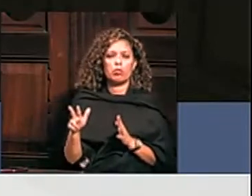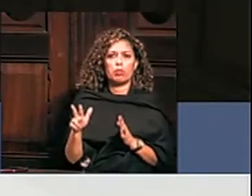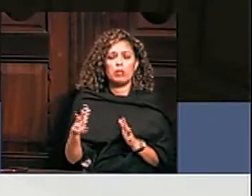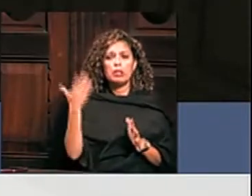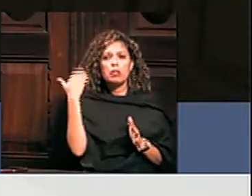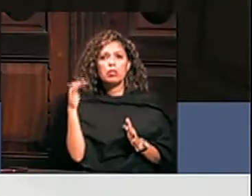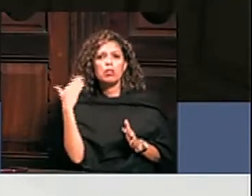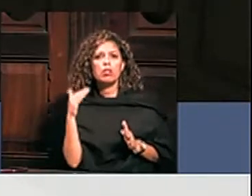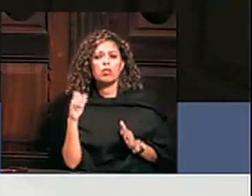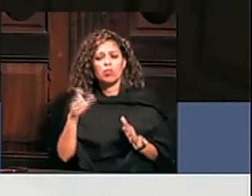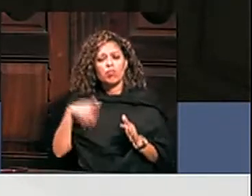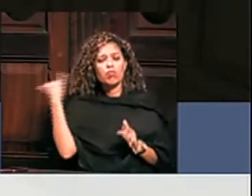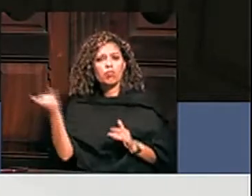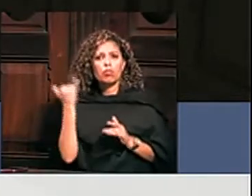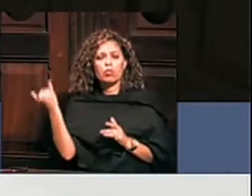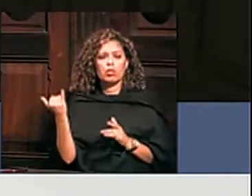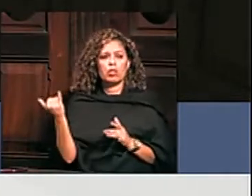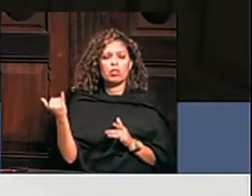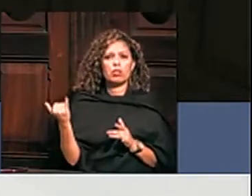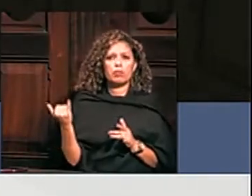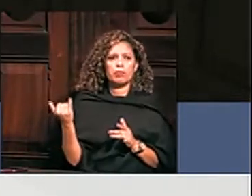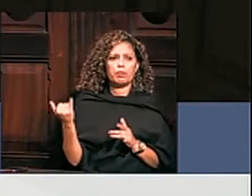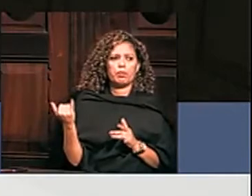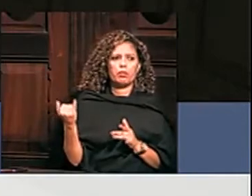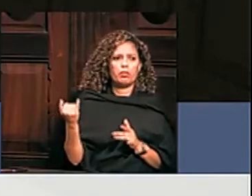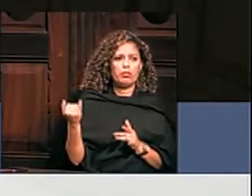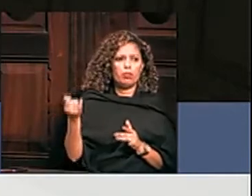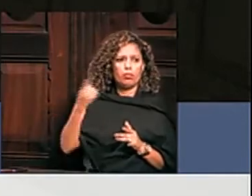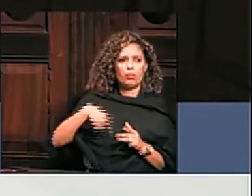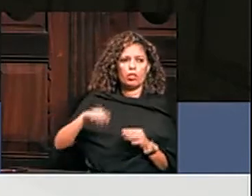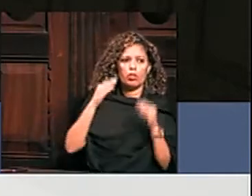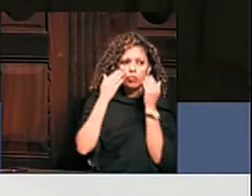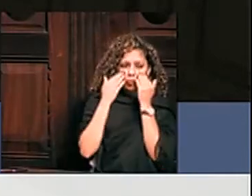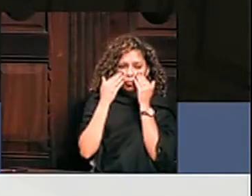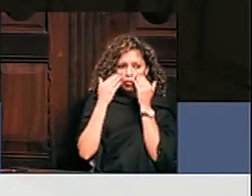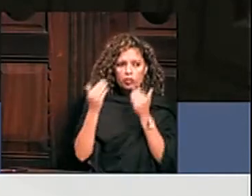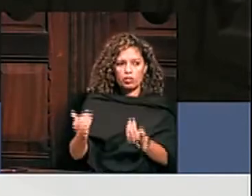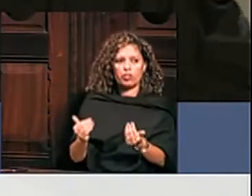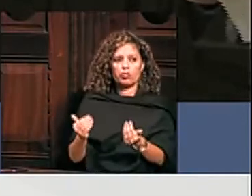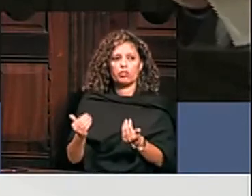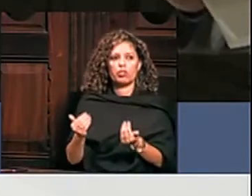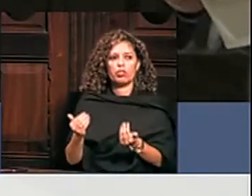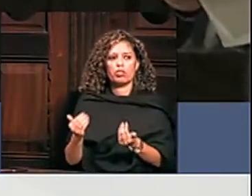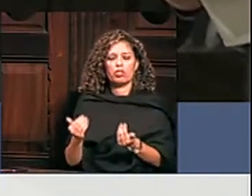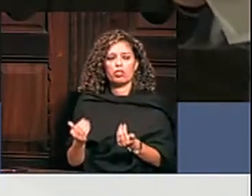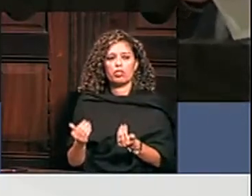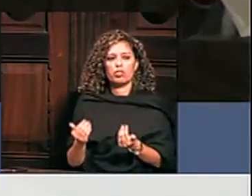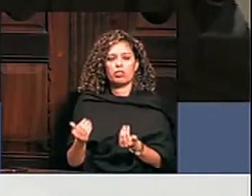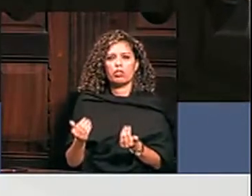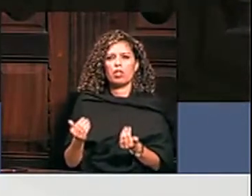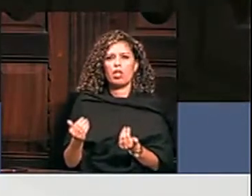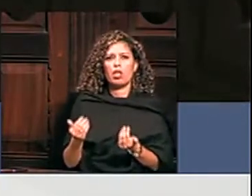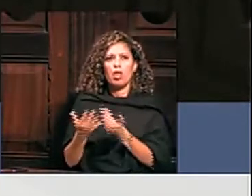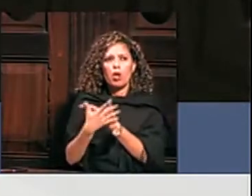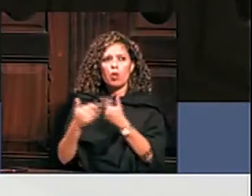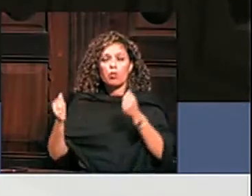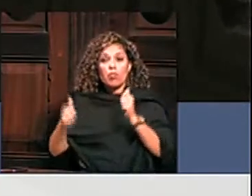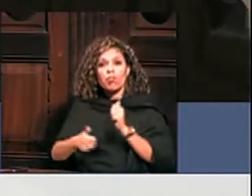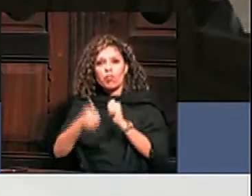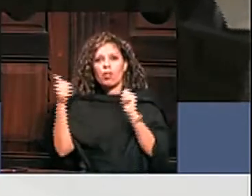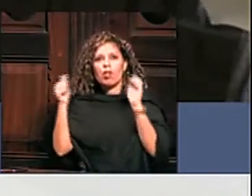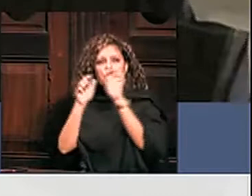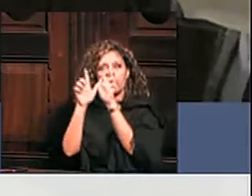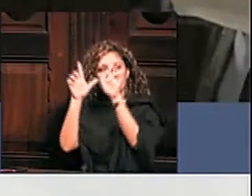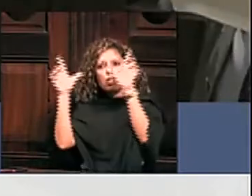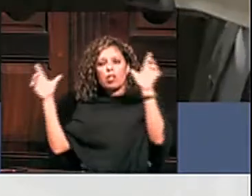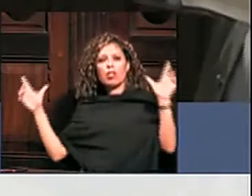entendeu a importância de estarmos aqui tendo uma visão maior. De novo,